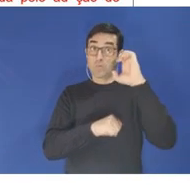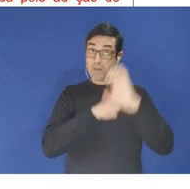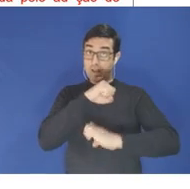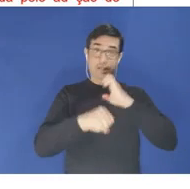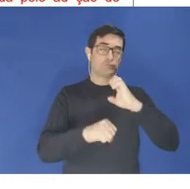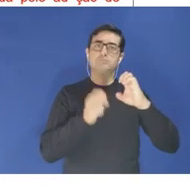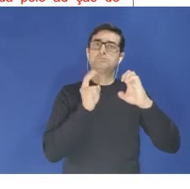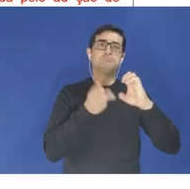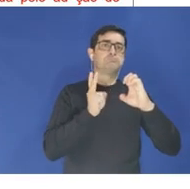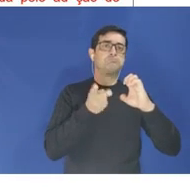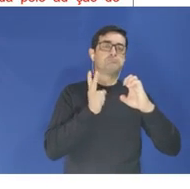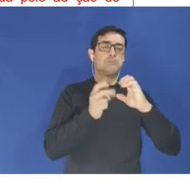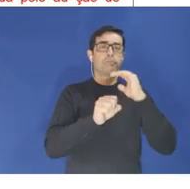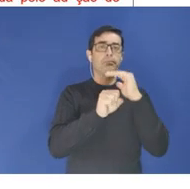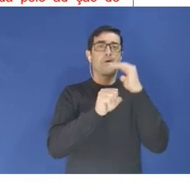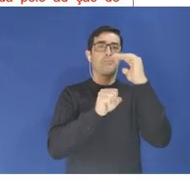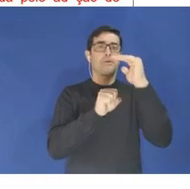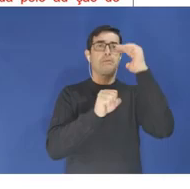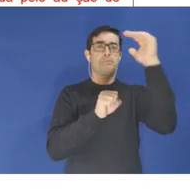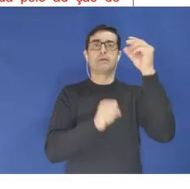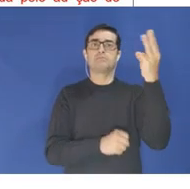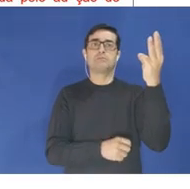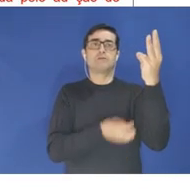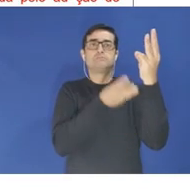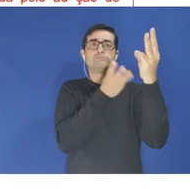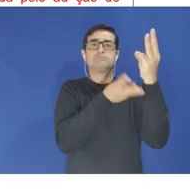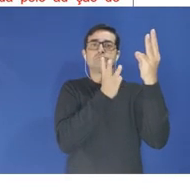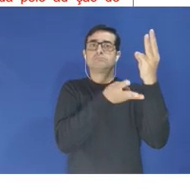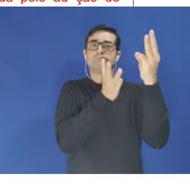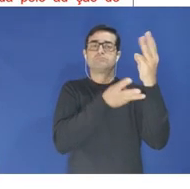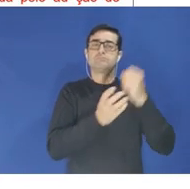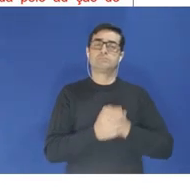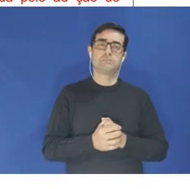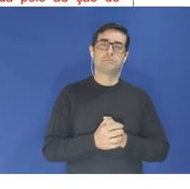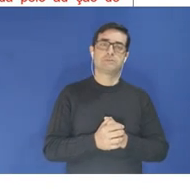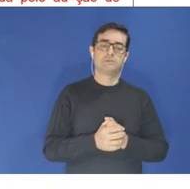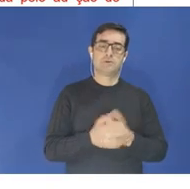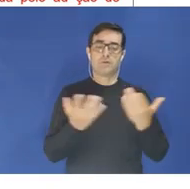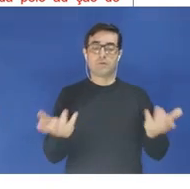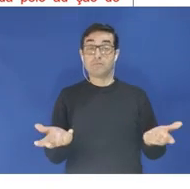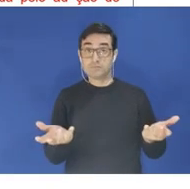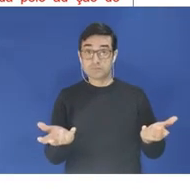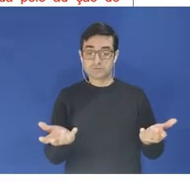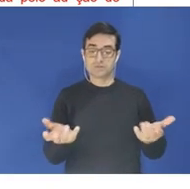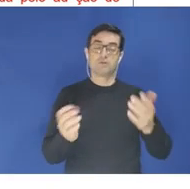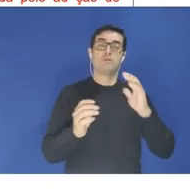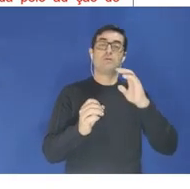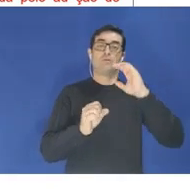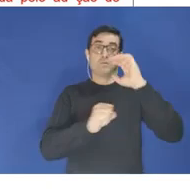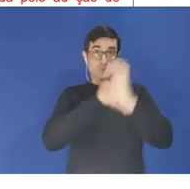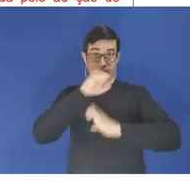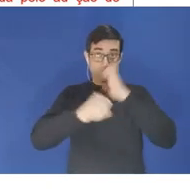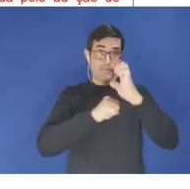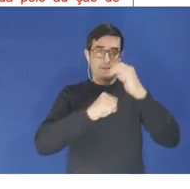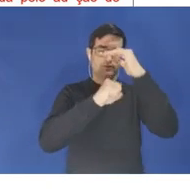acrescentados sempre no nível 3. Lembra que o parâmetro para as regras de Slater, para um elétron adicionado